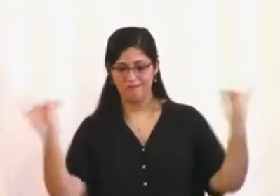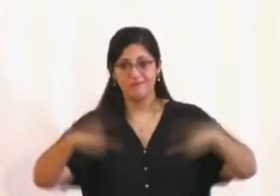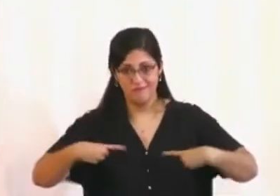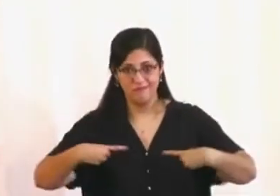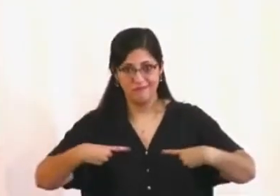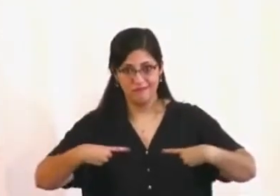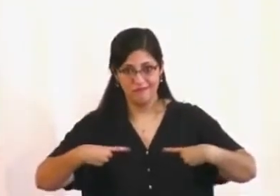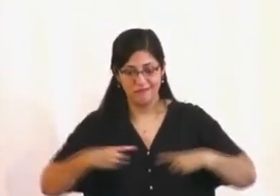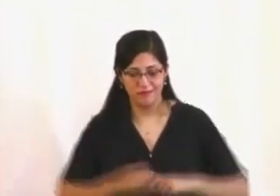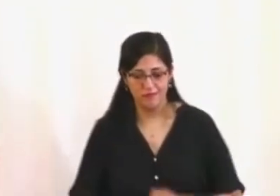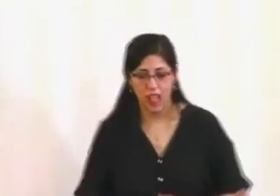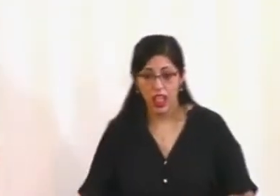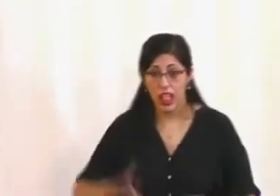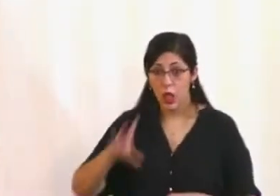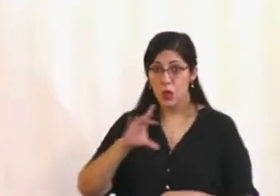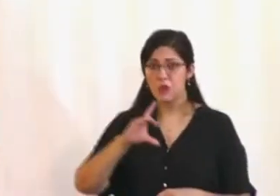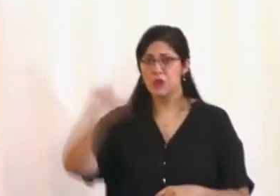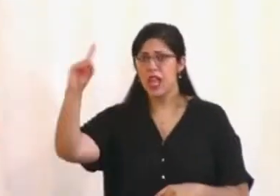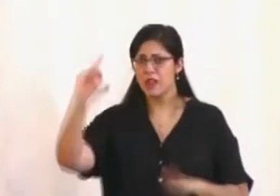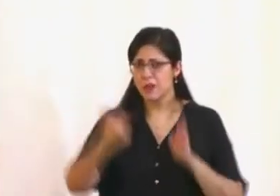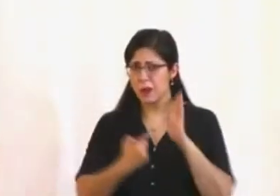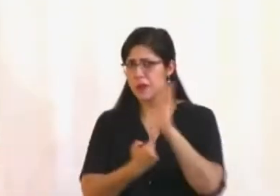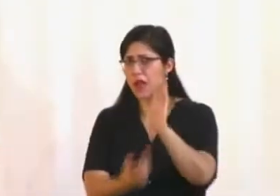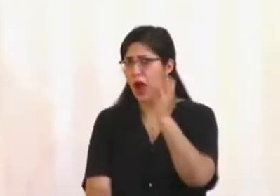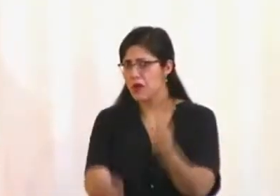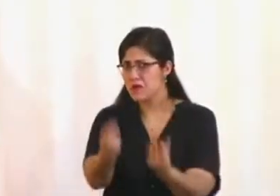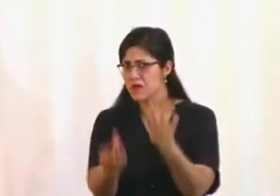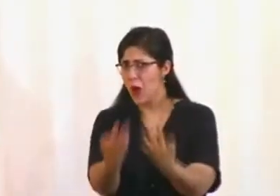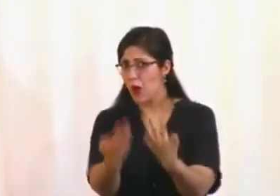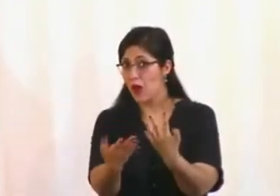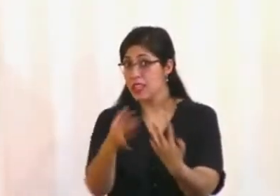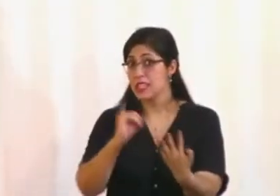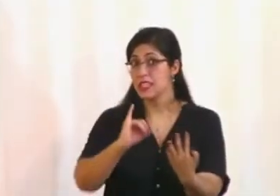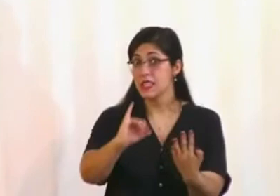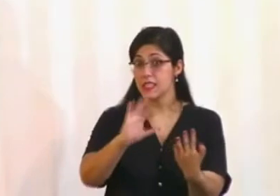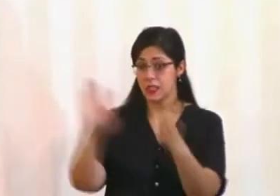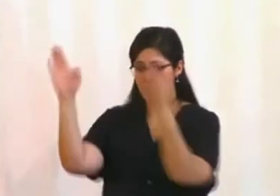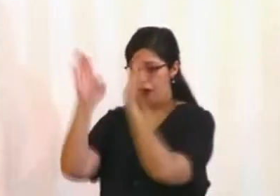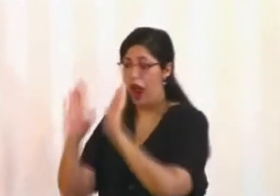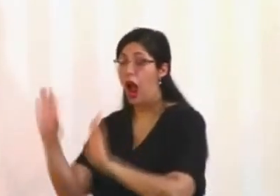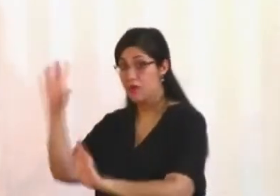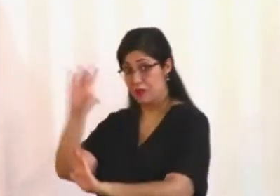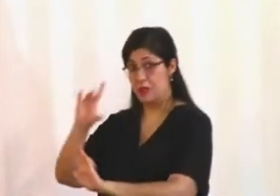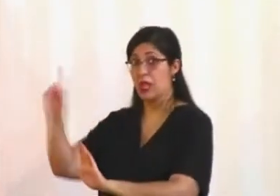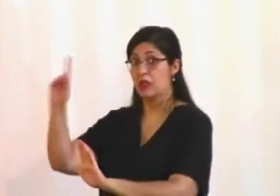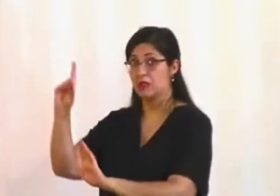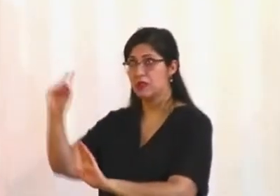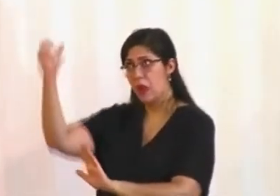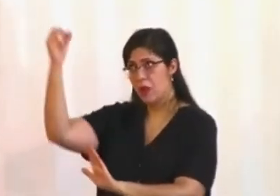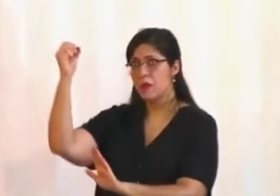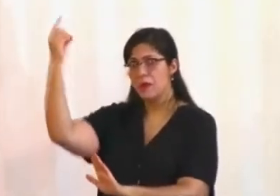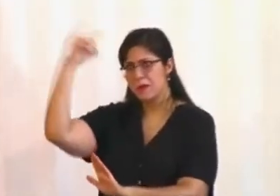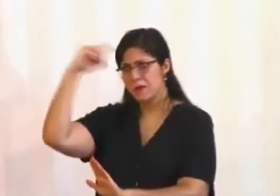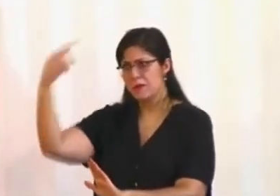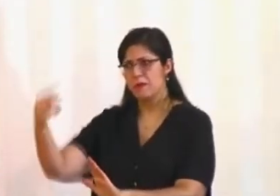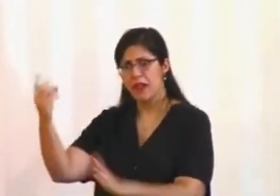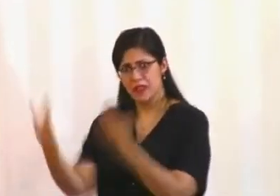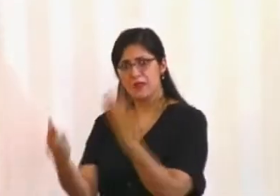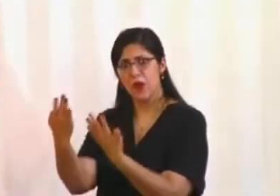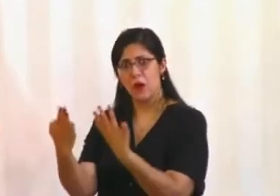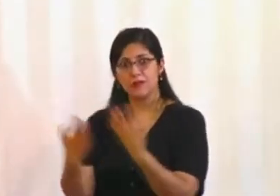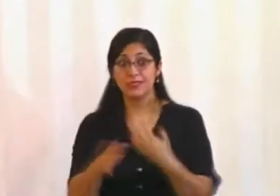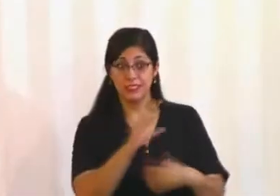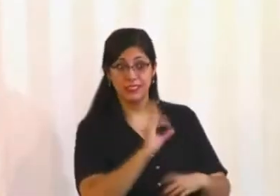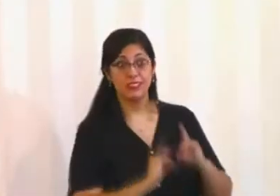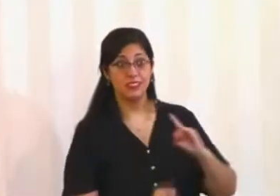que se manifestar com fogo será considerado o verdadeiro Deus. Se Baal é Deus, mande fogo. Se é Yahvé que é Deus, ele mandará fogo. Vocês